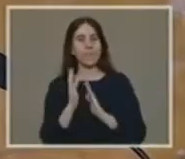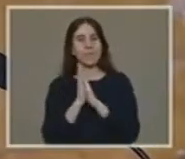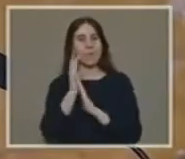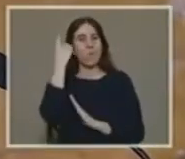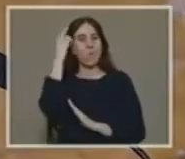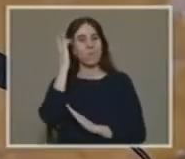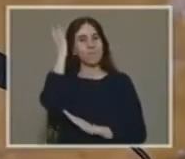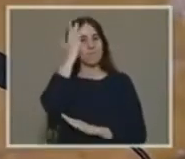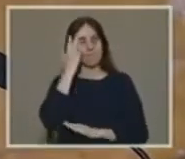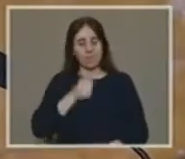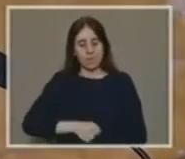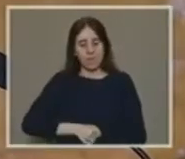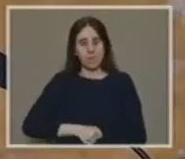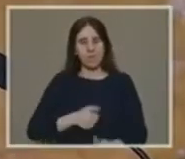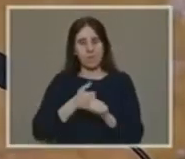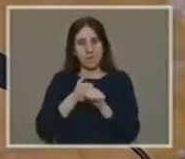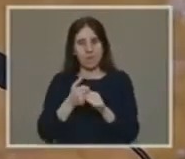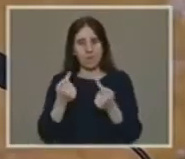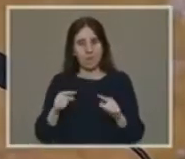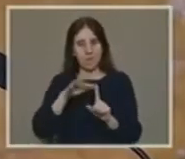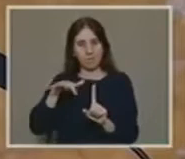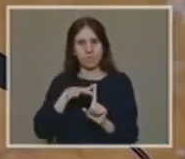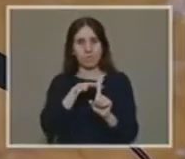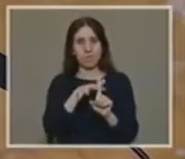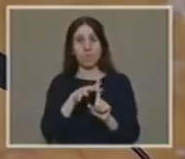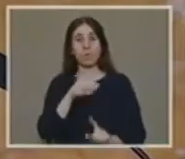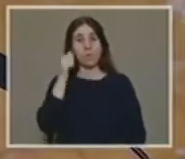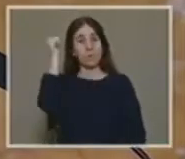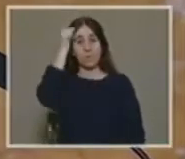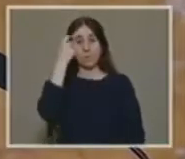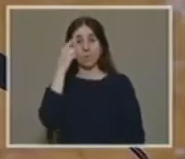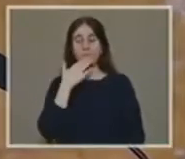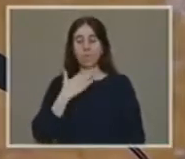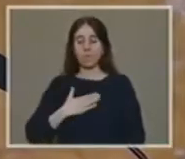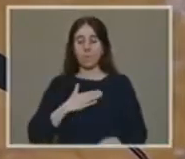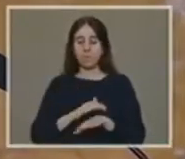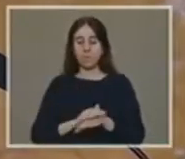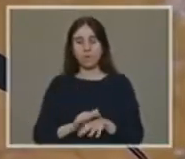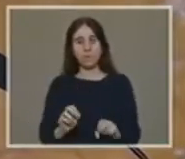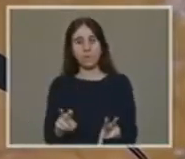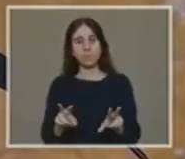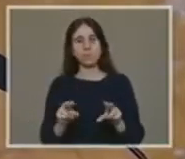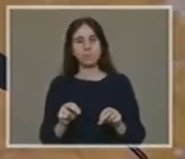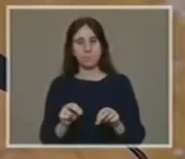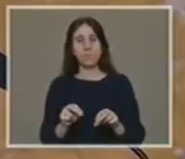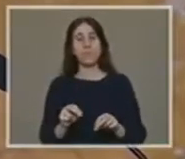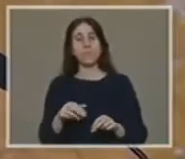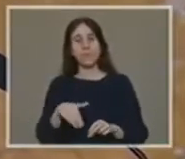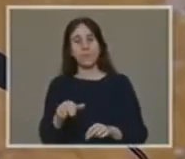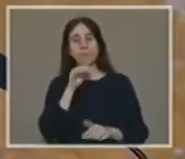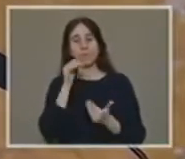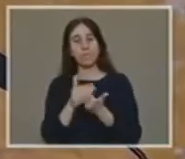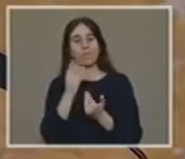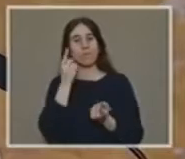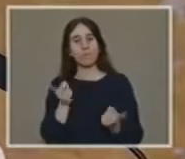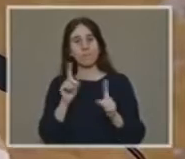Una, Santa, Católica, Apostólica, professo um só batismo para a remissão dos pecados e espero a ressurreição dos